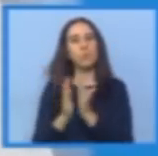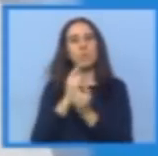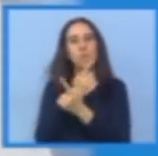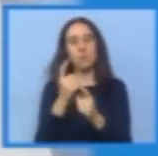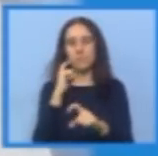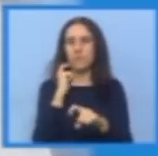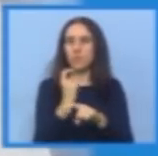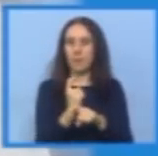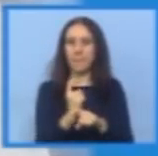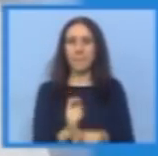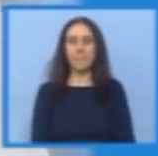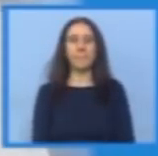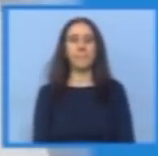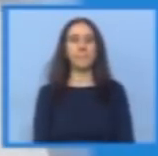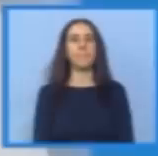vigiai.